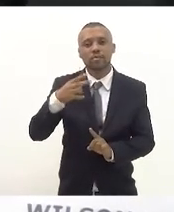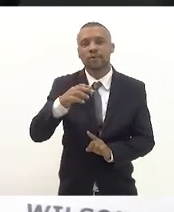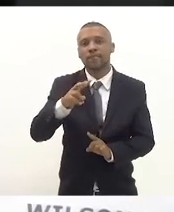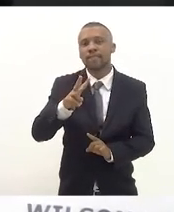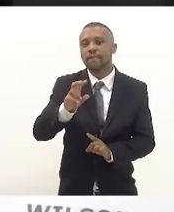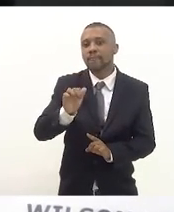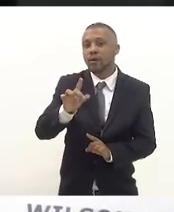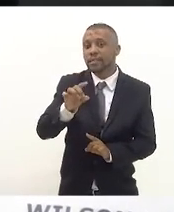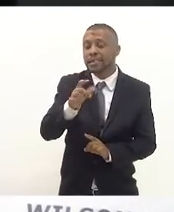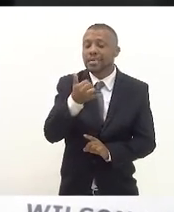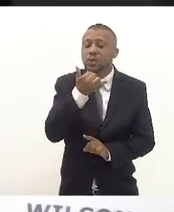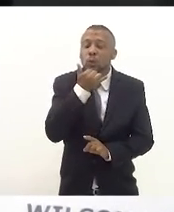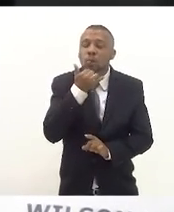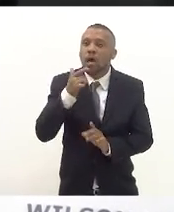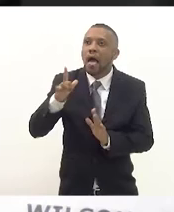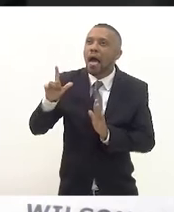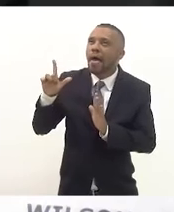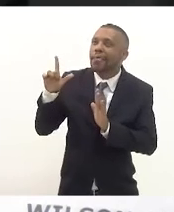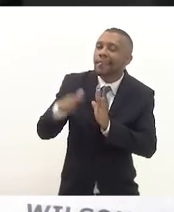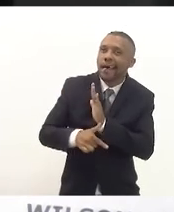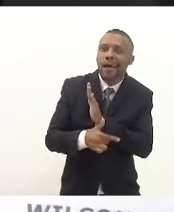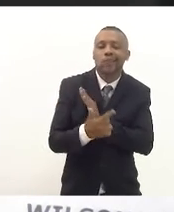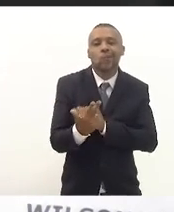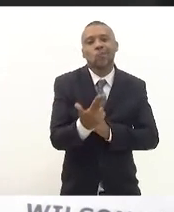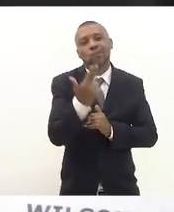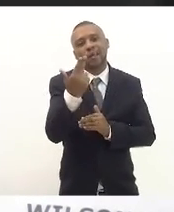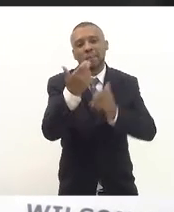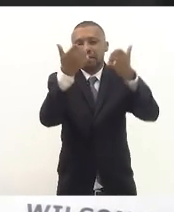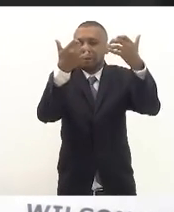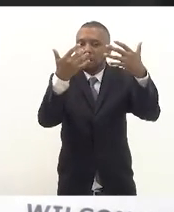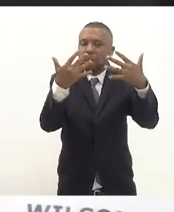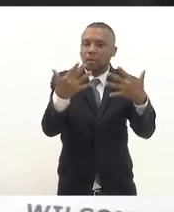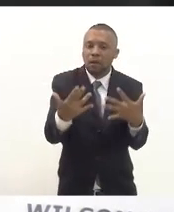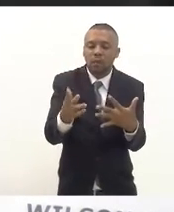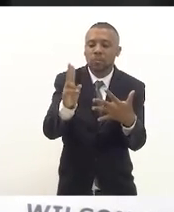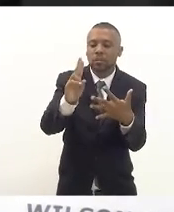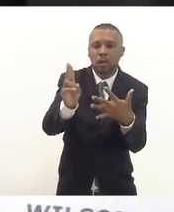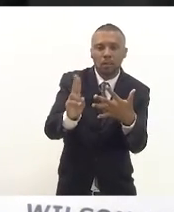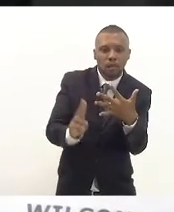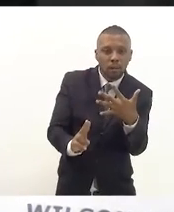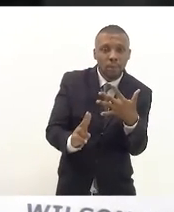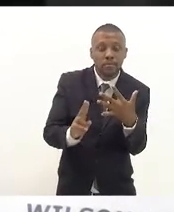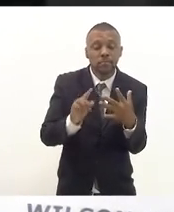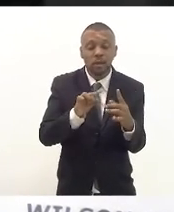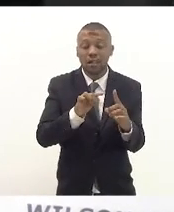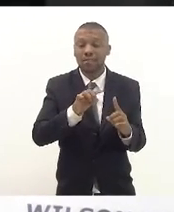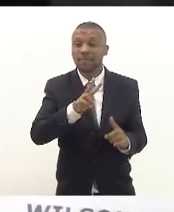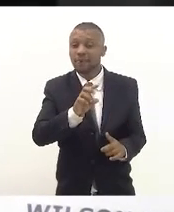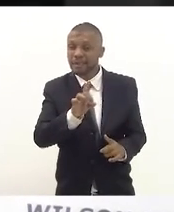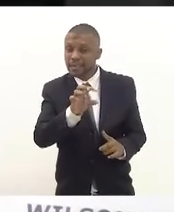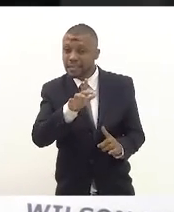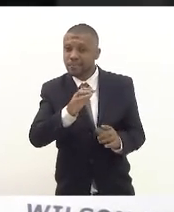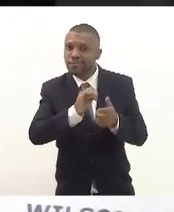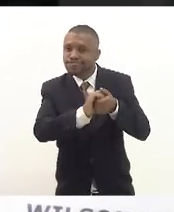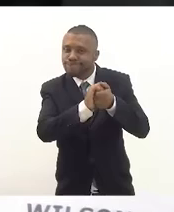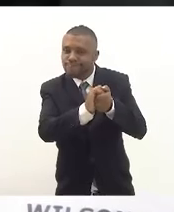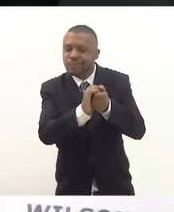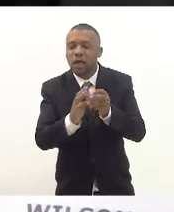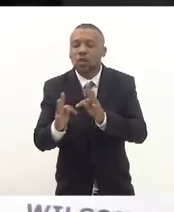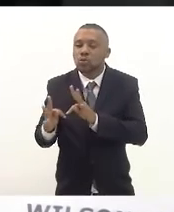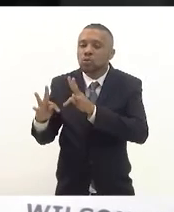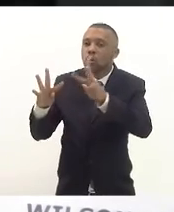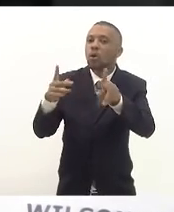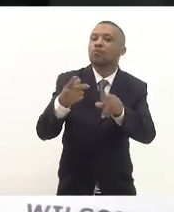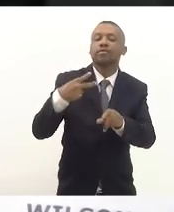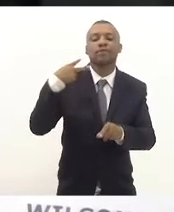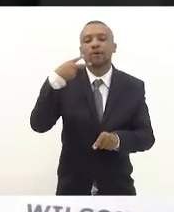cheguei um pouco atrasado não vai dar para o número de todo mundo então saudando o Valdecir eu acredito que estou saudando todos os demais vereadores estão ali meus